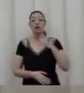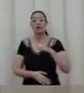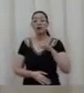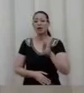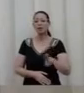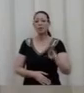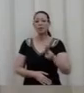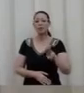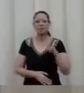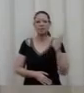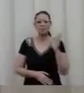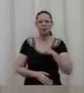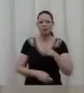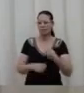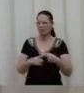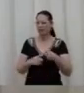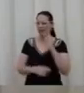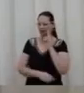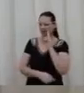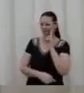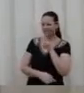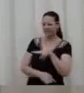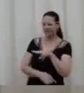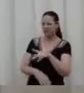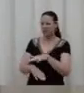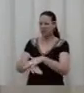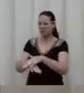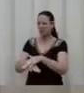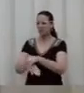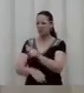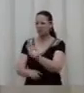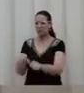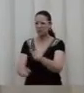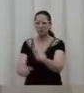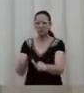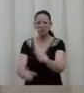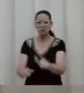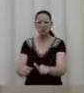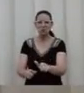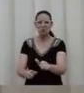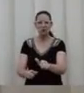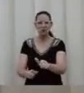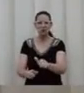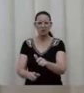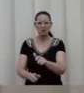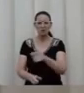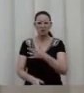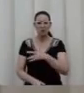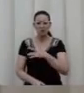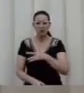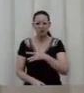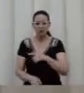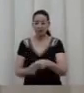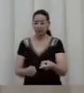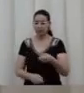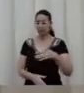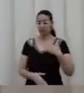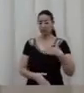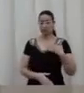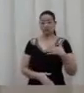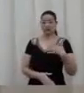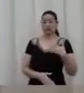doente ou quando ela vem na carência ou quando ela vem para fazer o resgate aí a gente a favor a